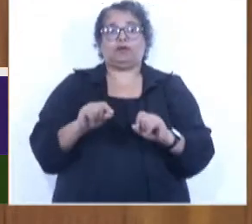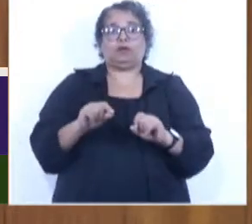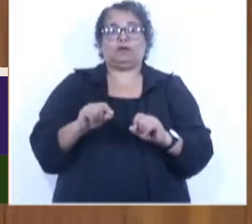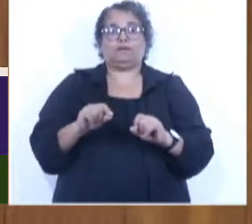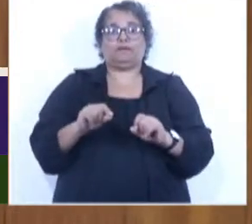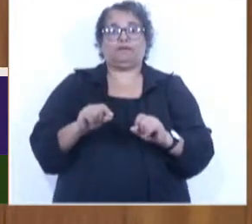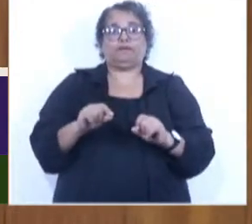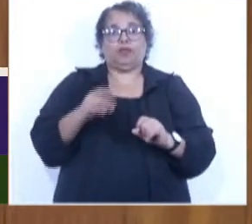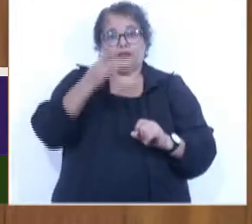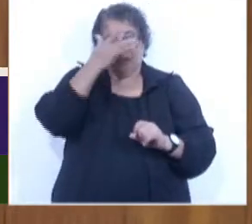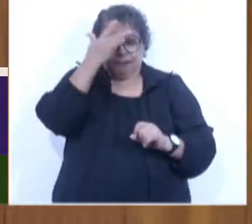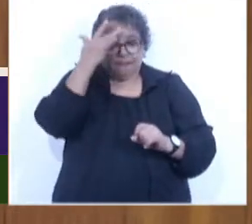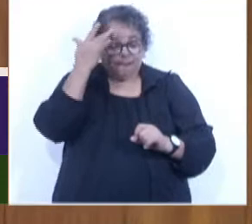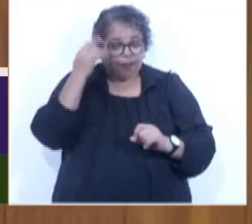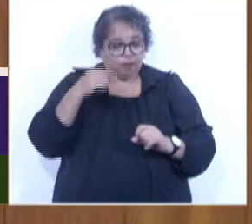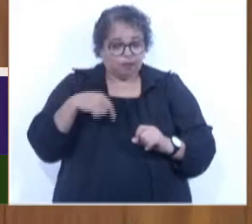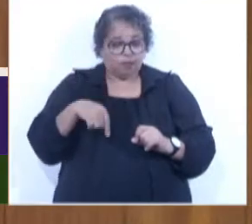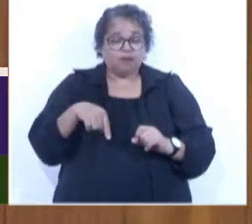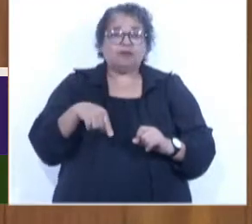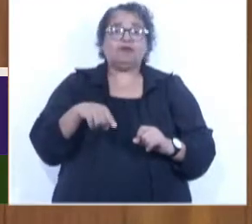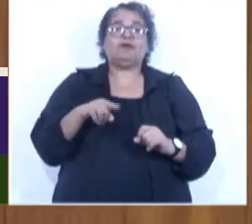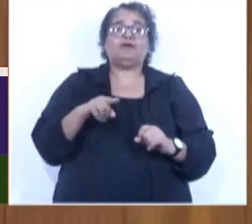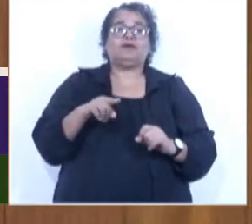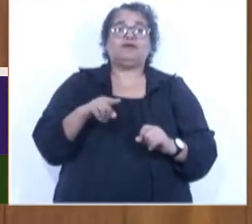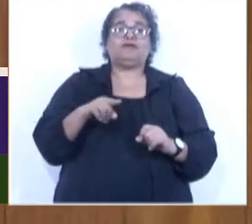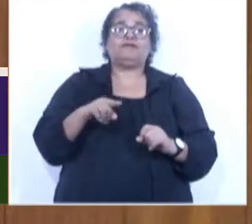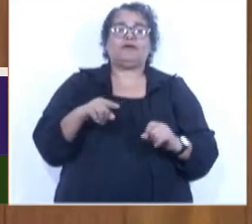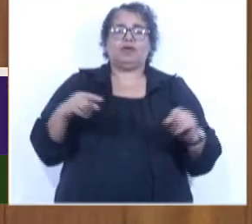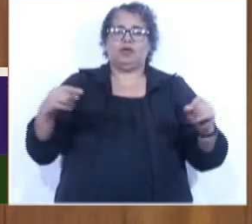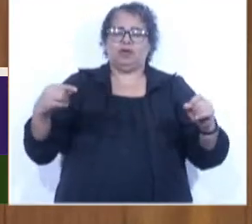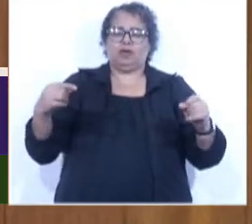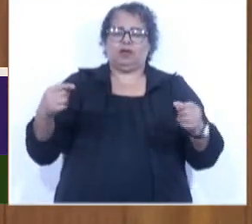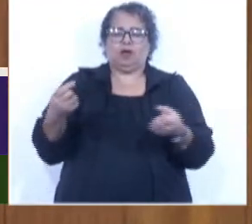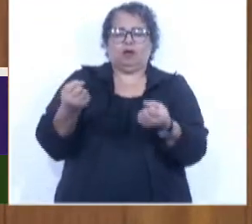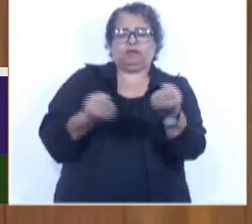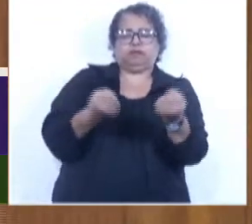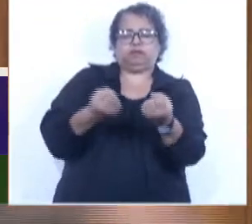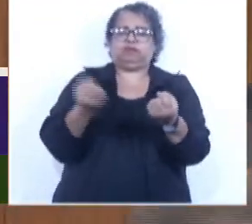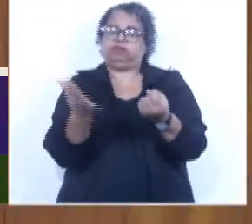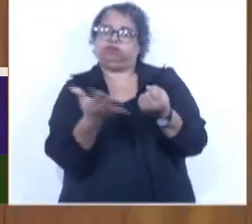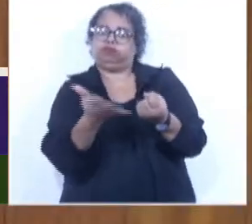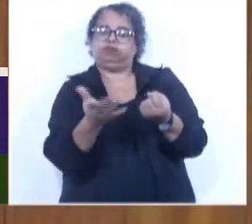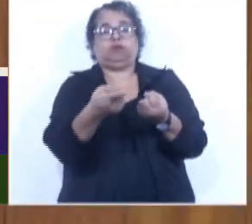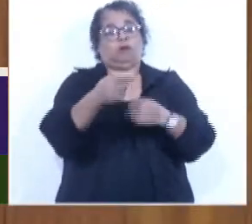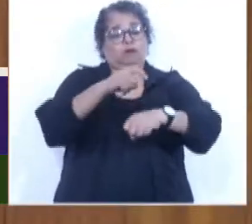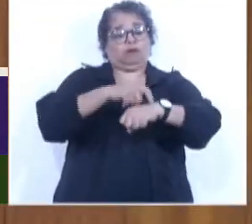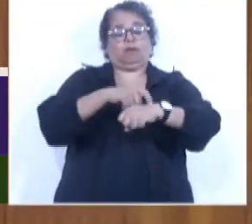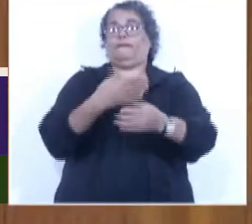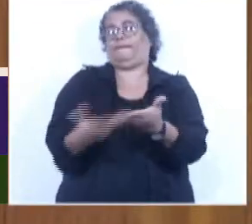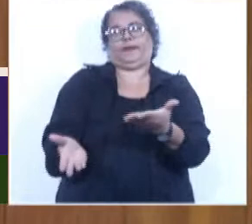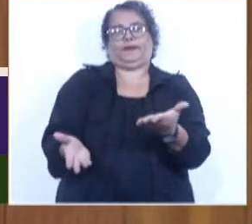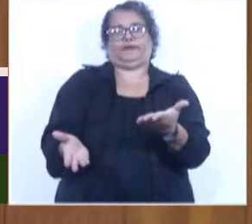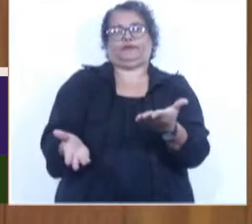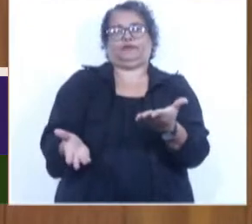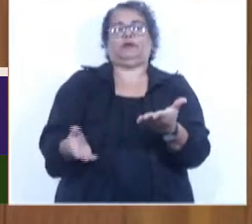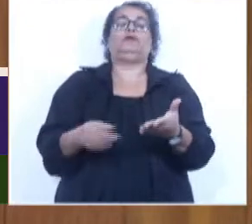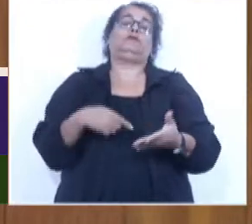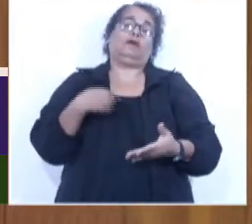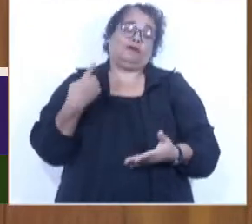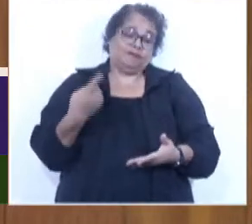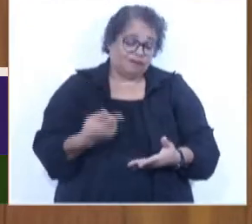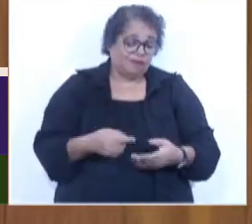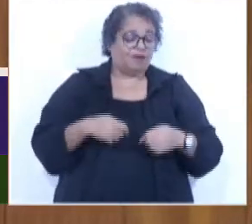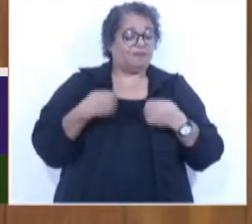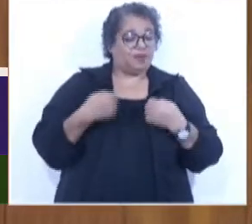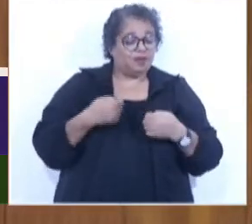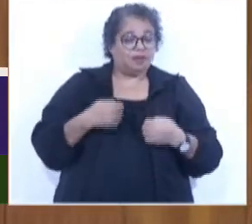andam que imprimem velocidade acima do permitido no local e aí nós somos obrigados